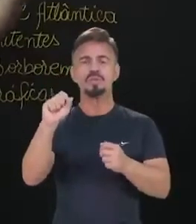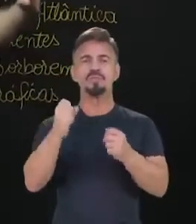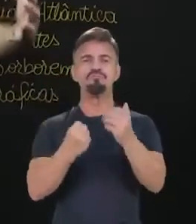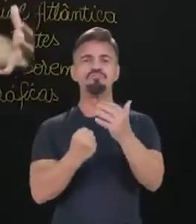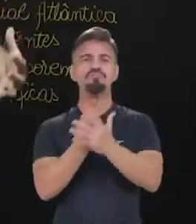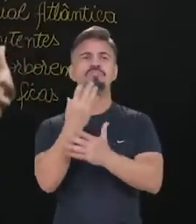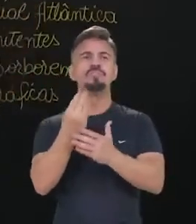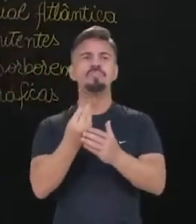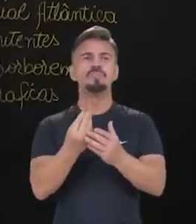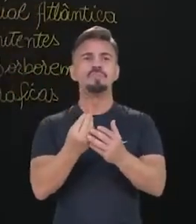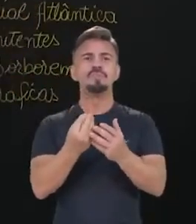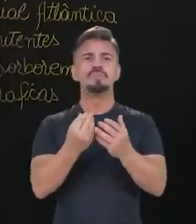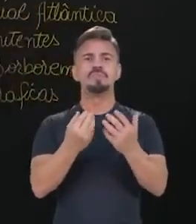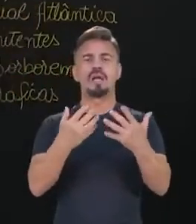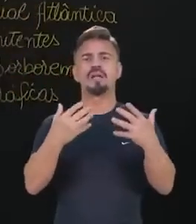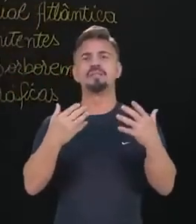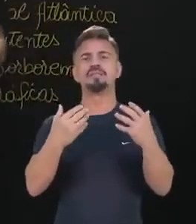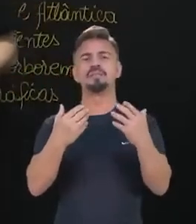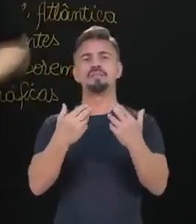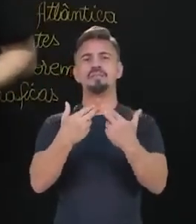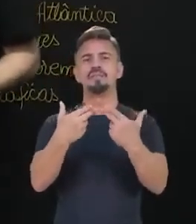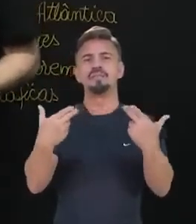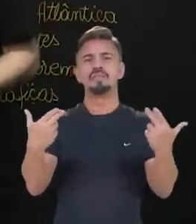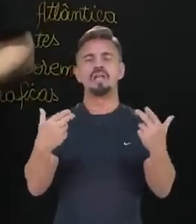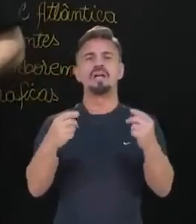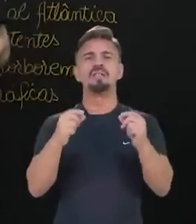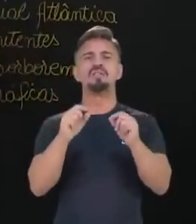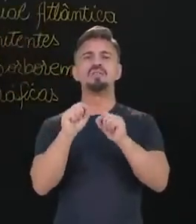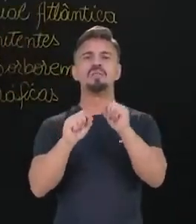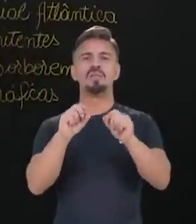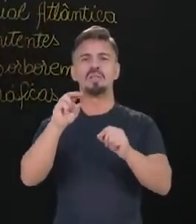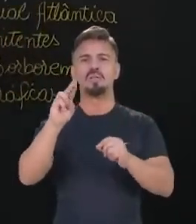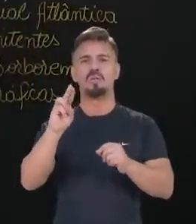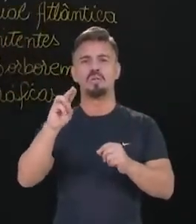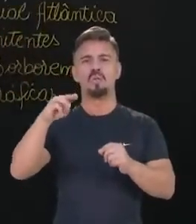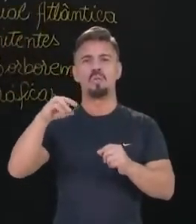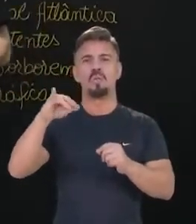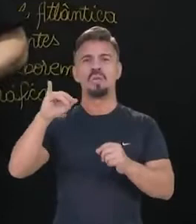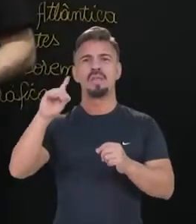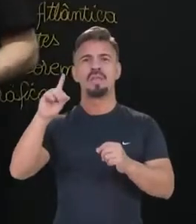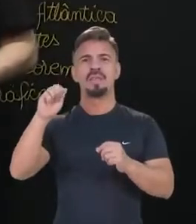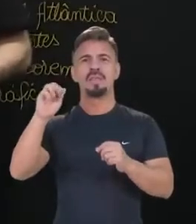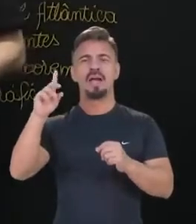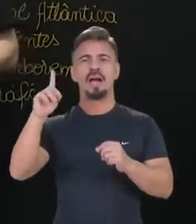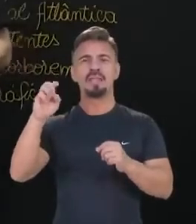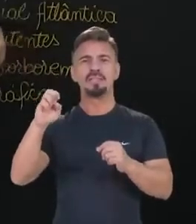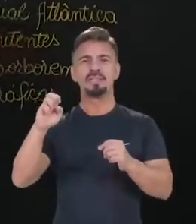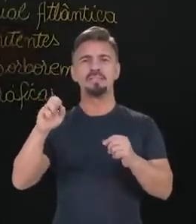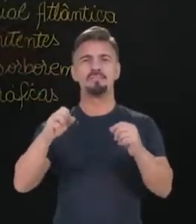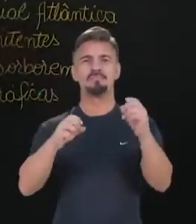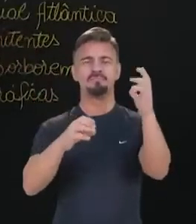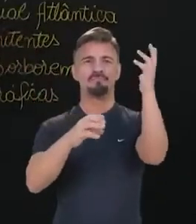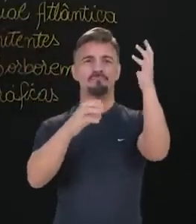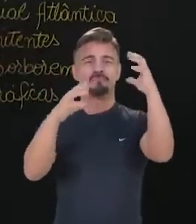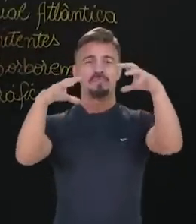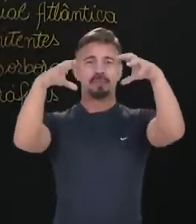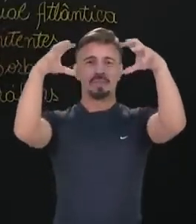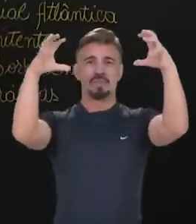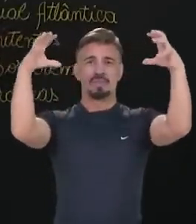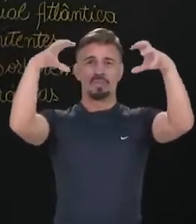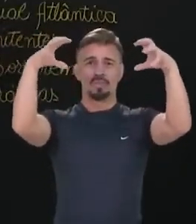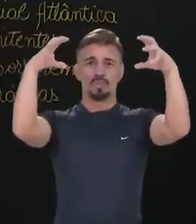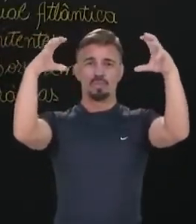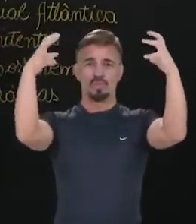formar muita umidade. Essa umidade característica da região da